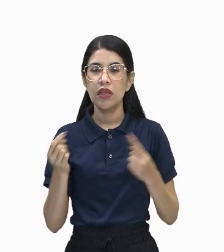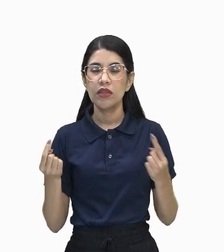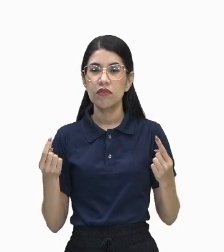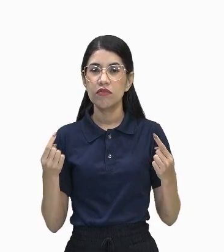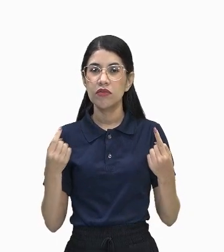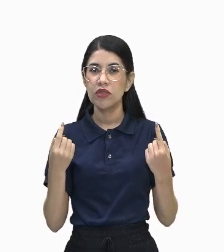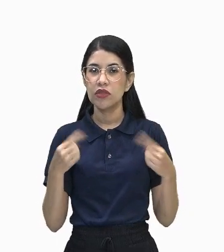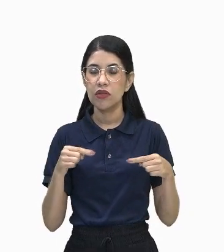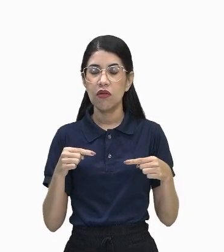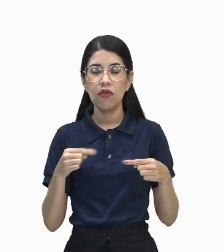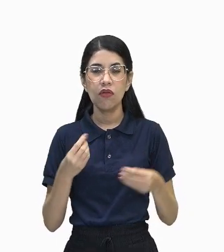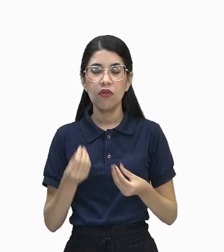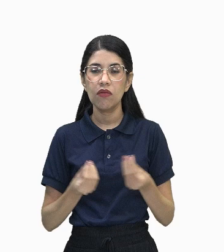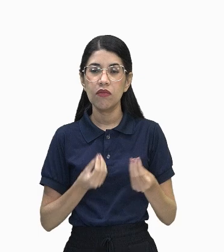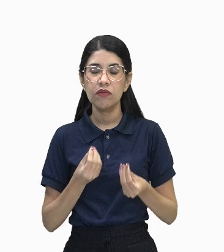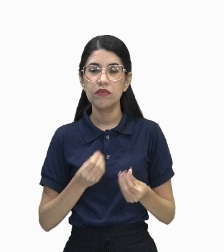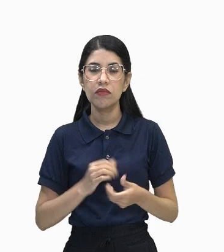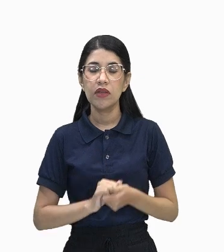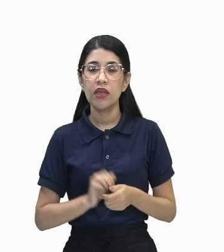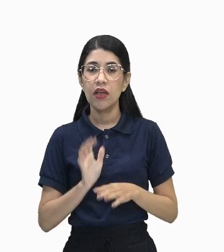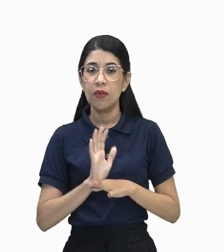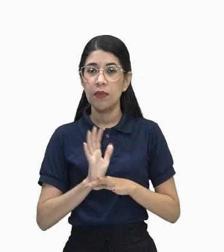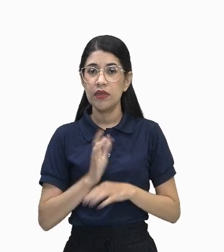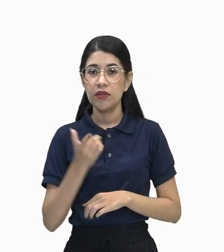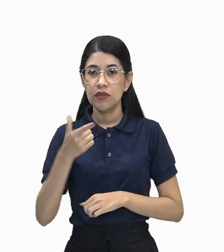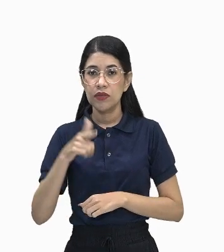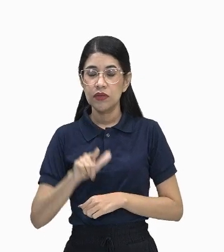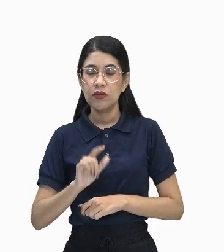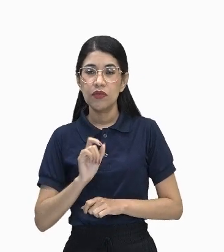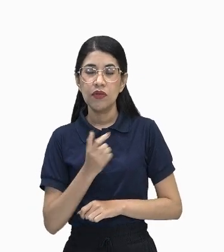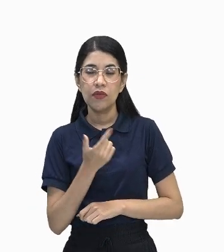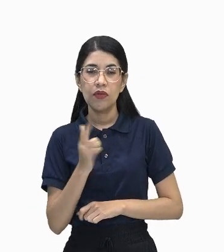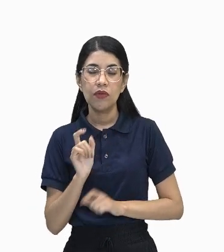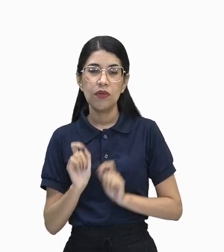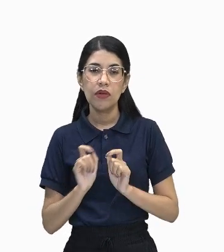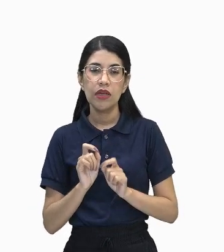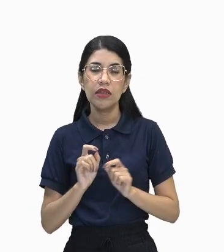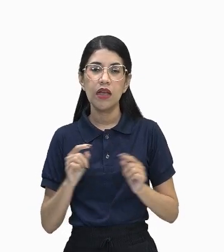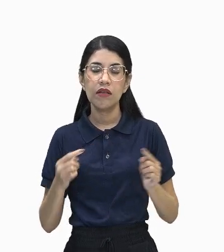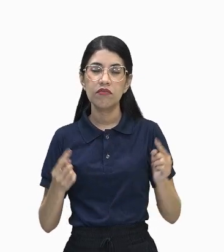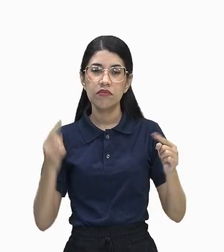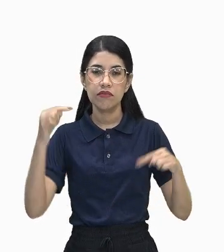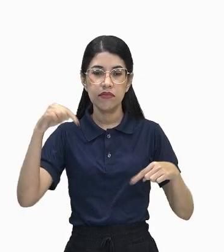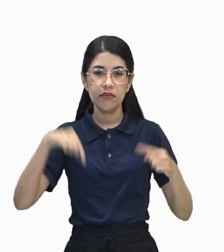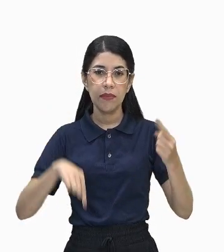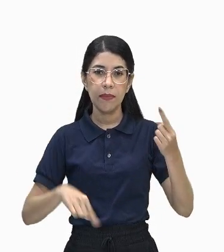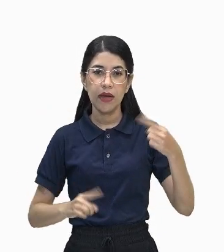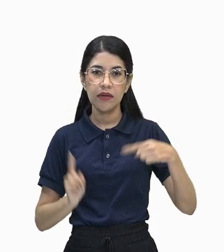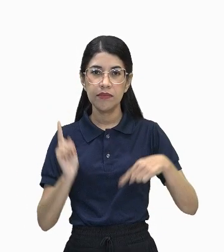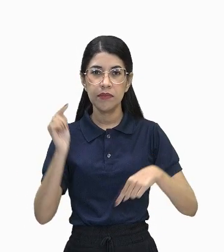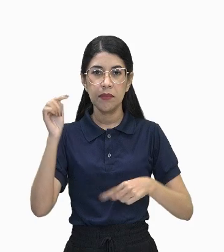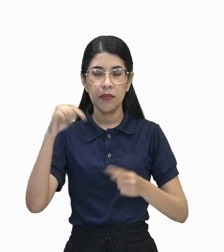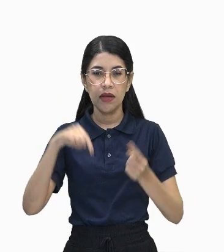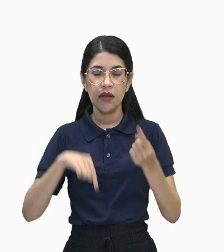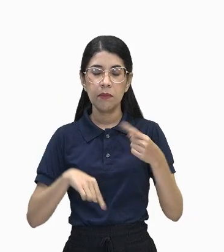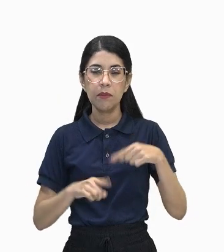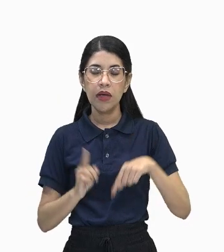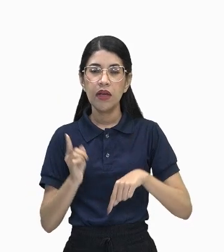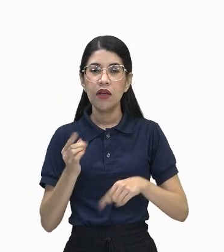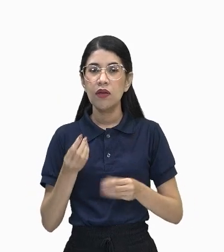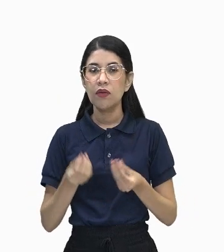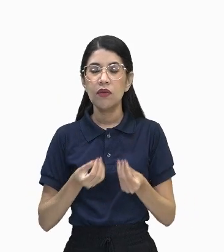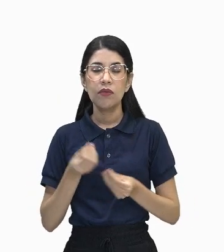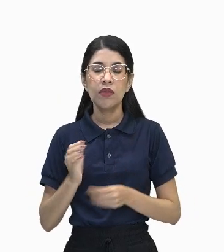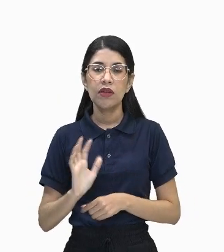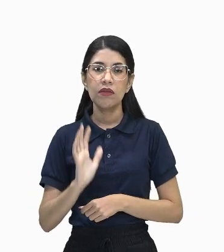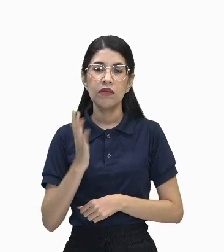fase. Agora você vai ver uma animação em que enquanto um pulso está para cima, o outro está para baixo. E aí a gente